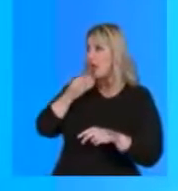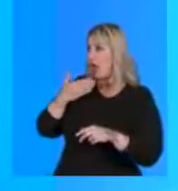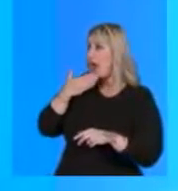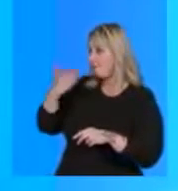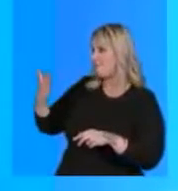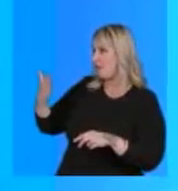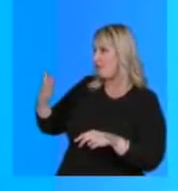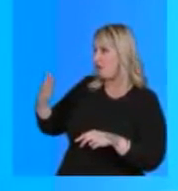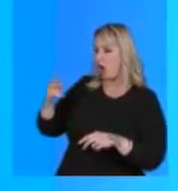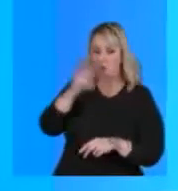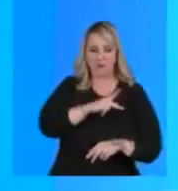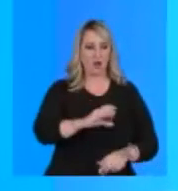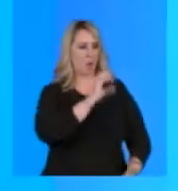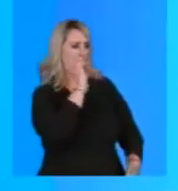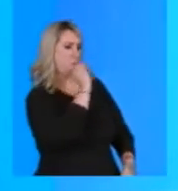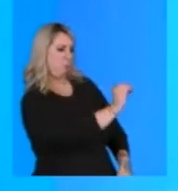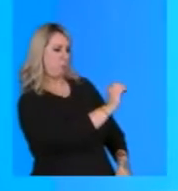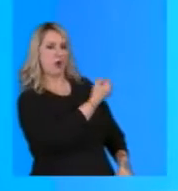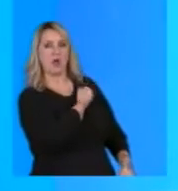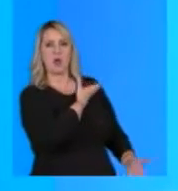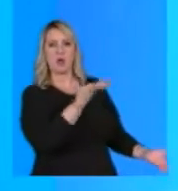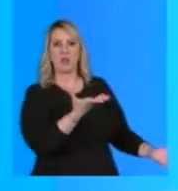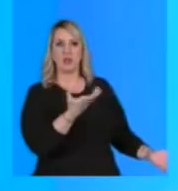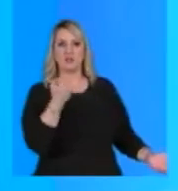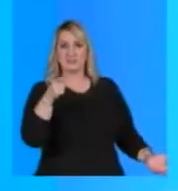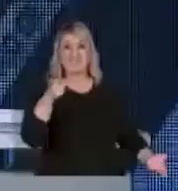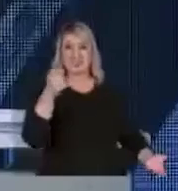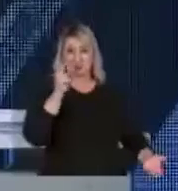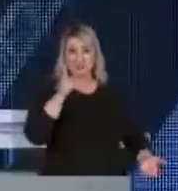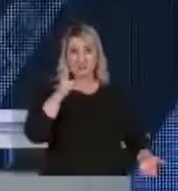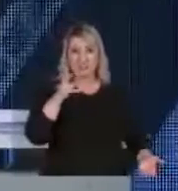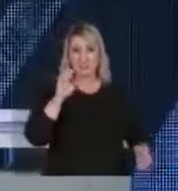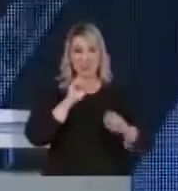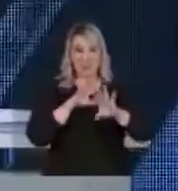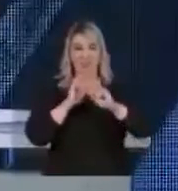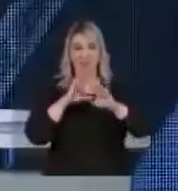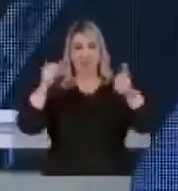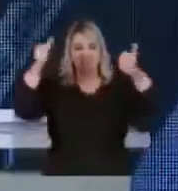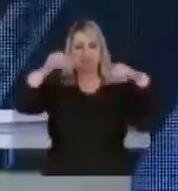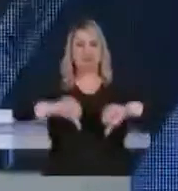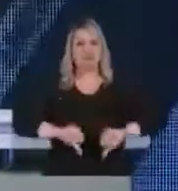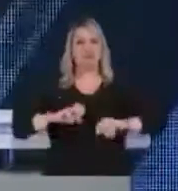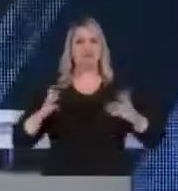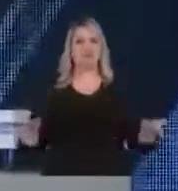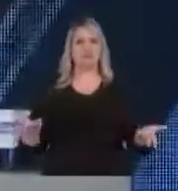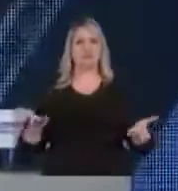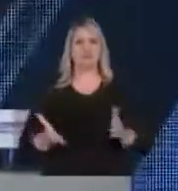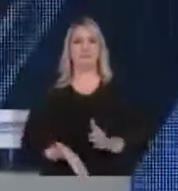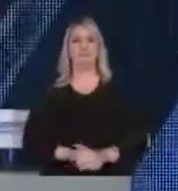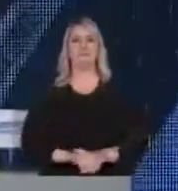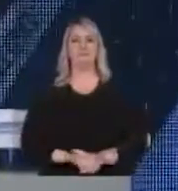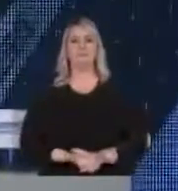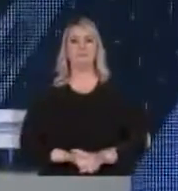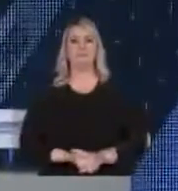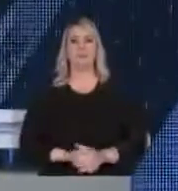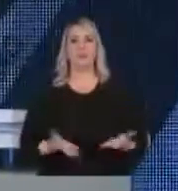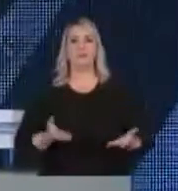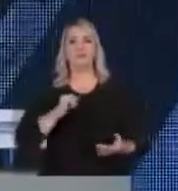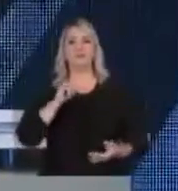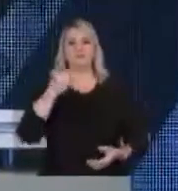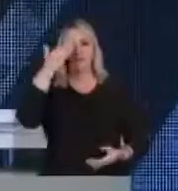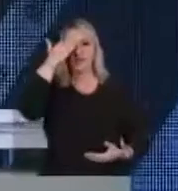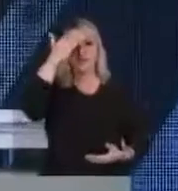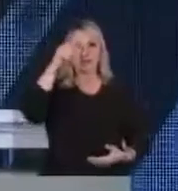ele enquanto tivermos esse modelo para a educação continuará falida obrigada candidato eu aproveito esse momento também para